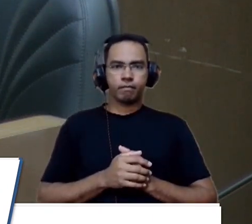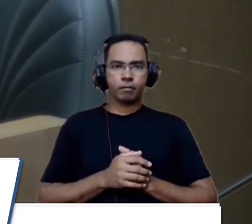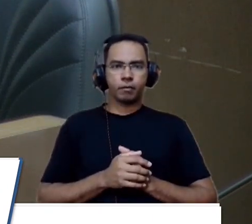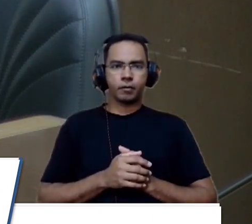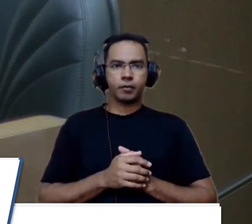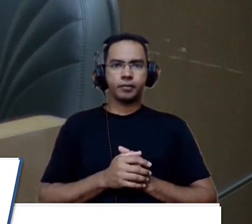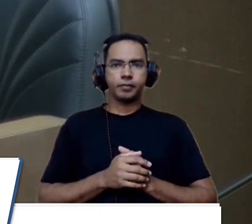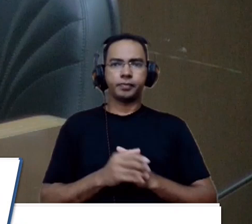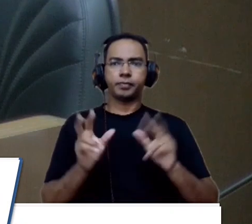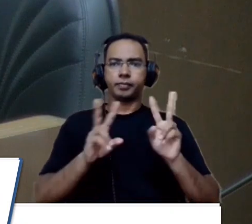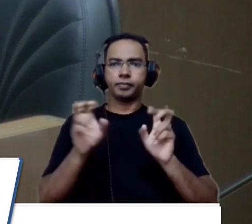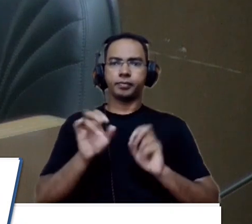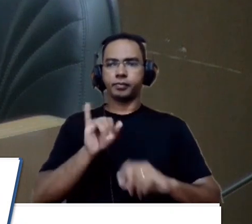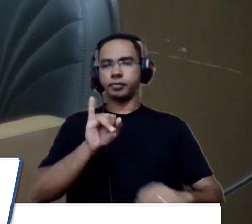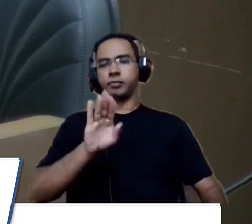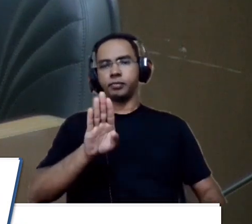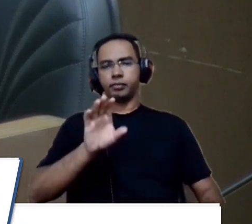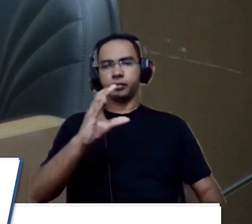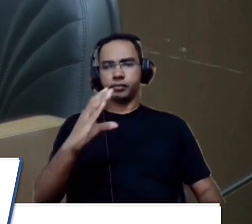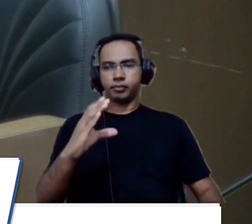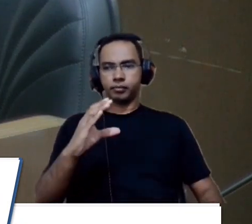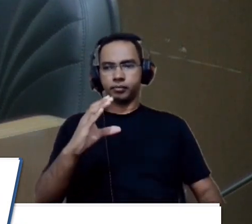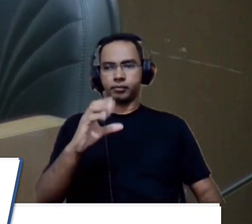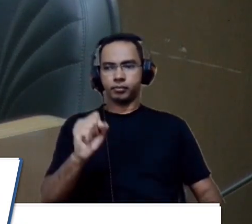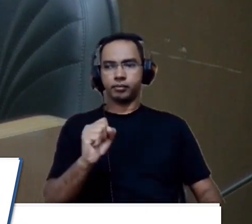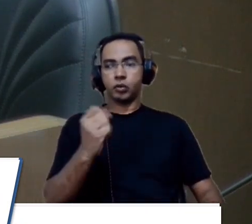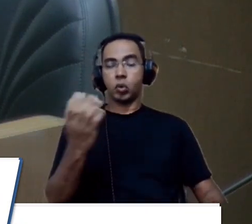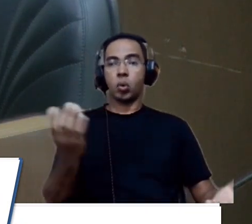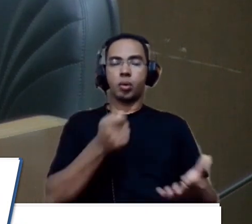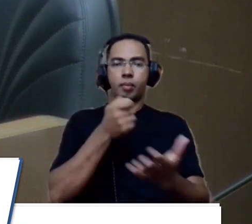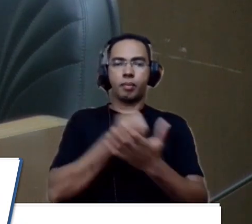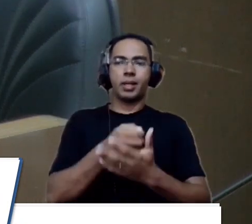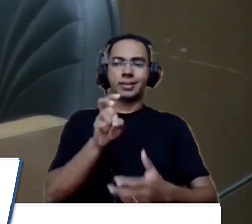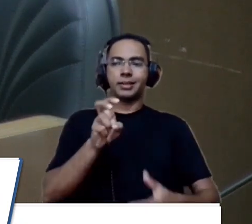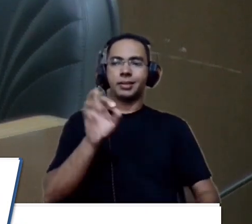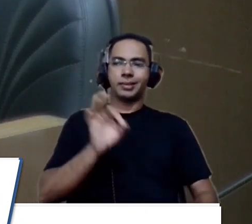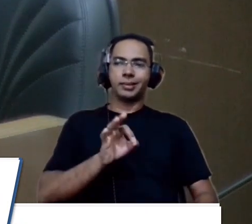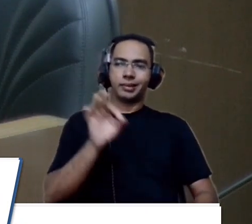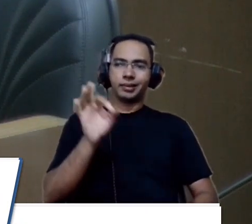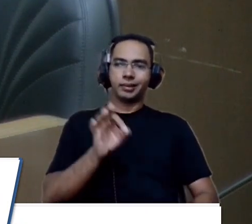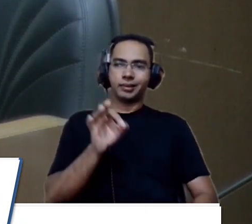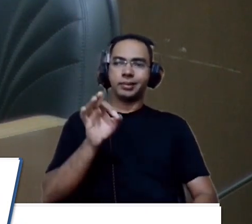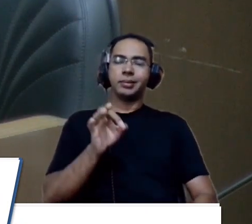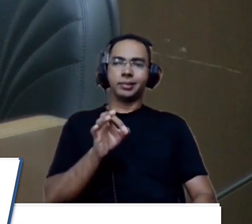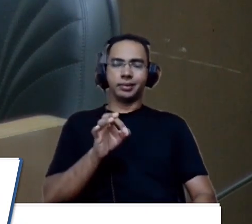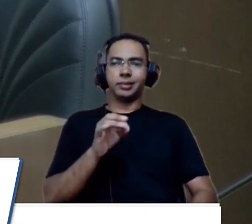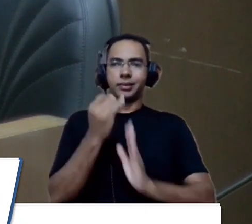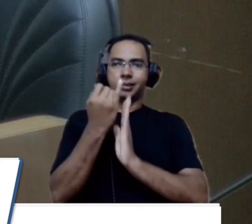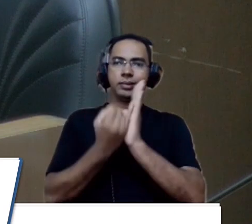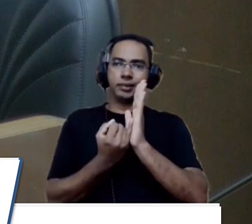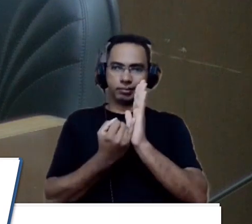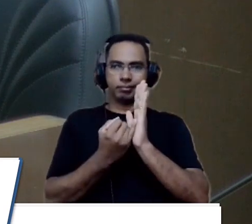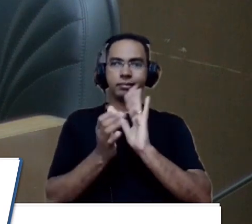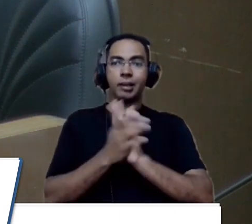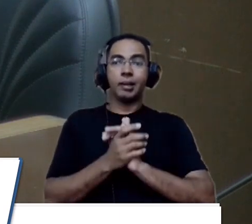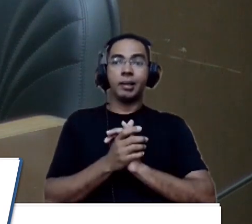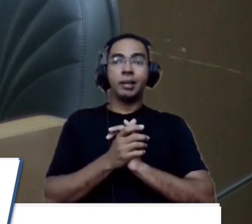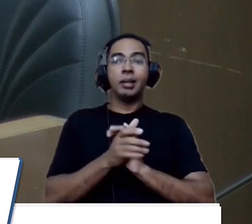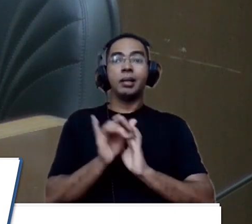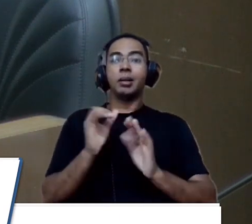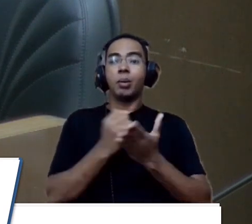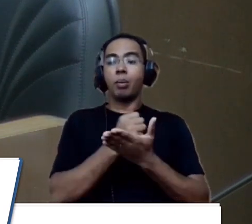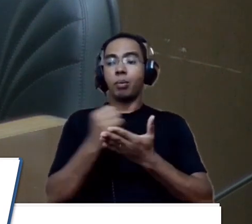do IBS, hoje se paga 5% de imposto, de tributação. Isso vai passar para